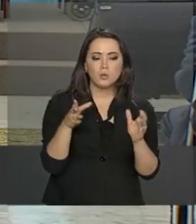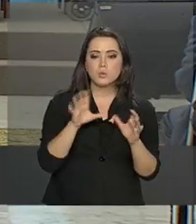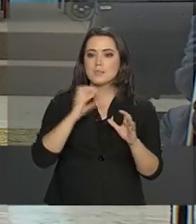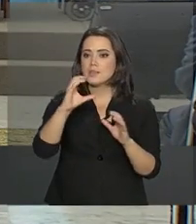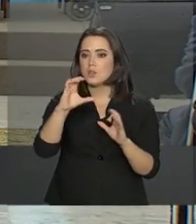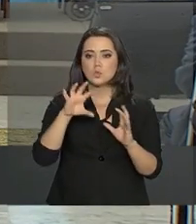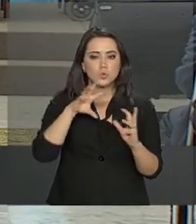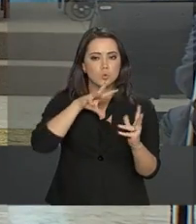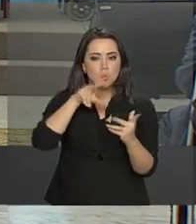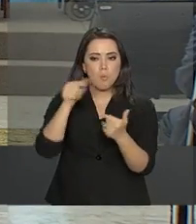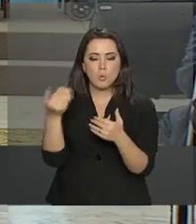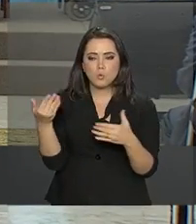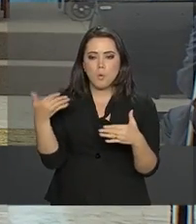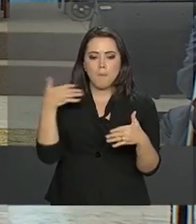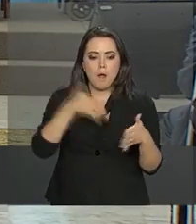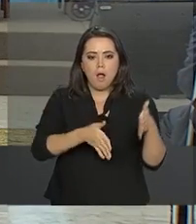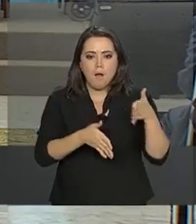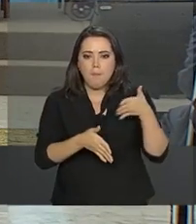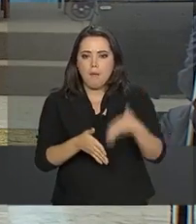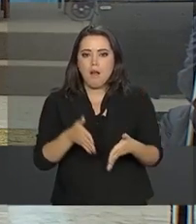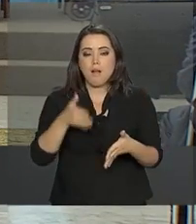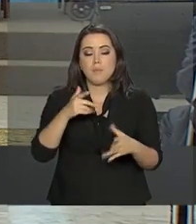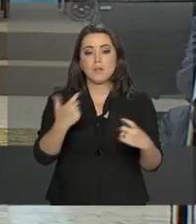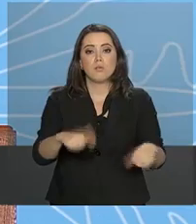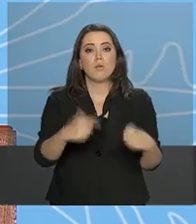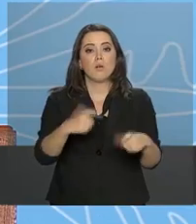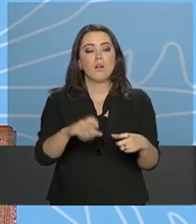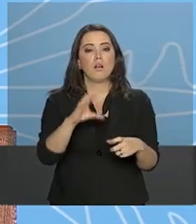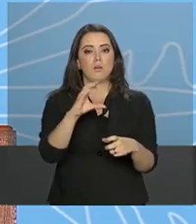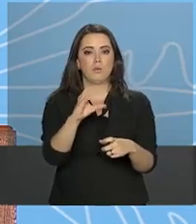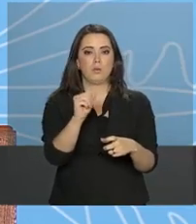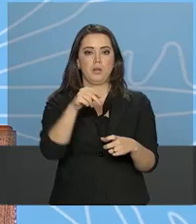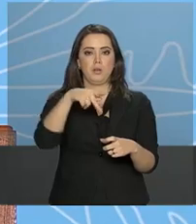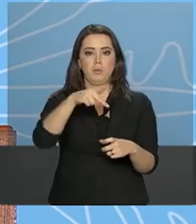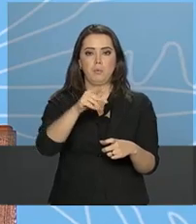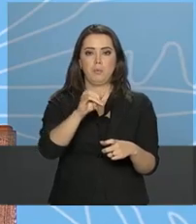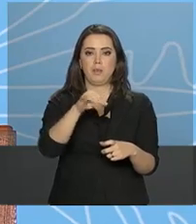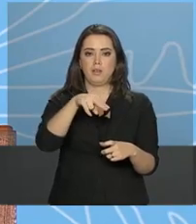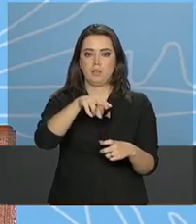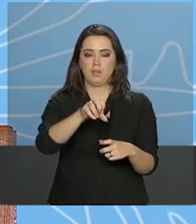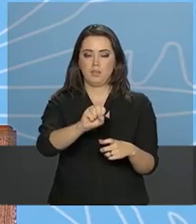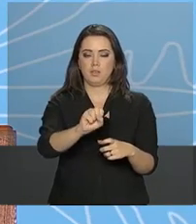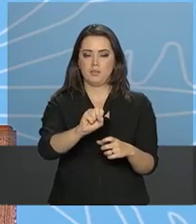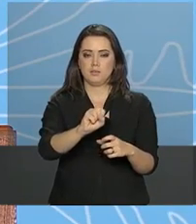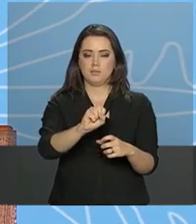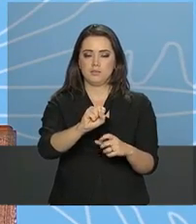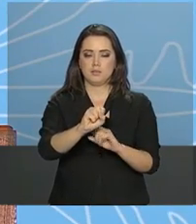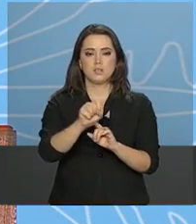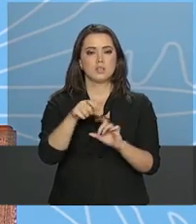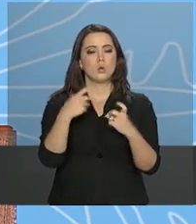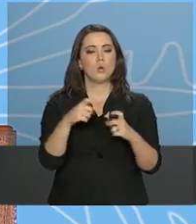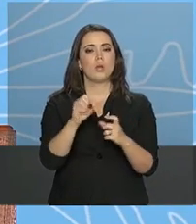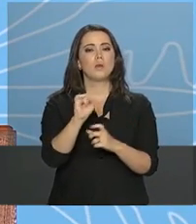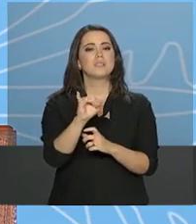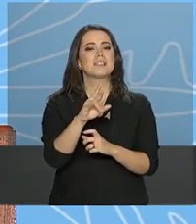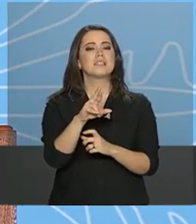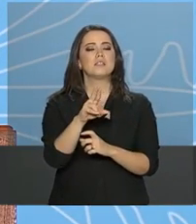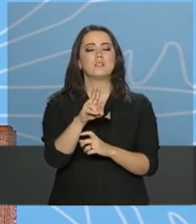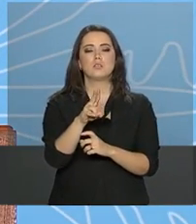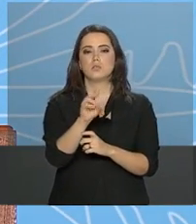mundo todo. É? E aqui, os nossos premiados são jovens de diversas